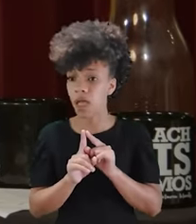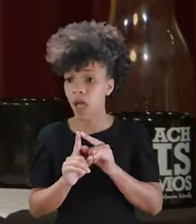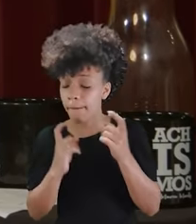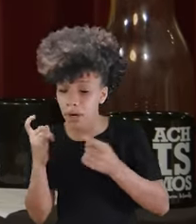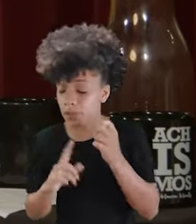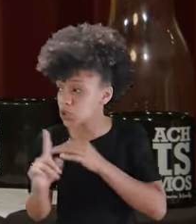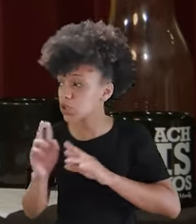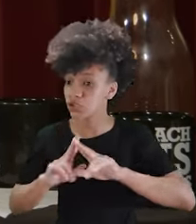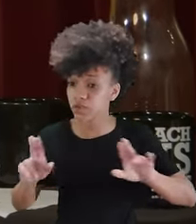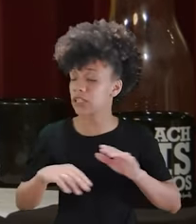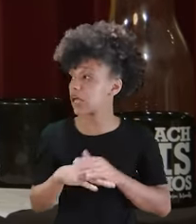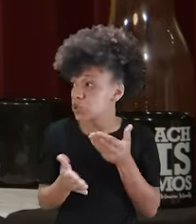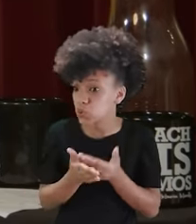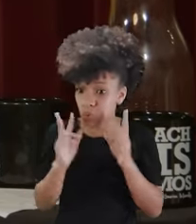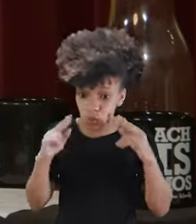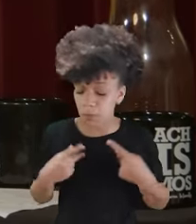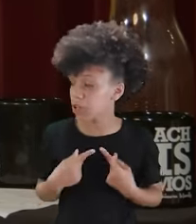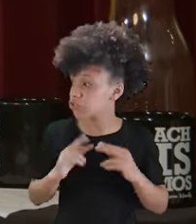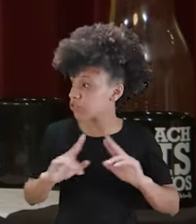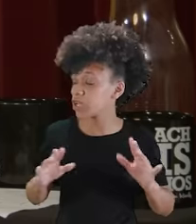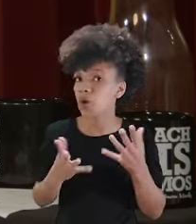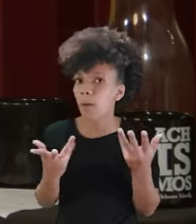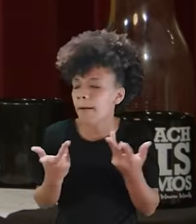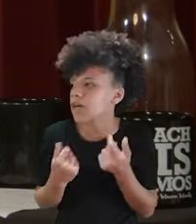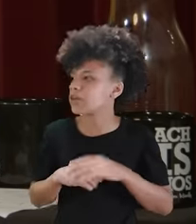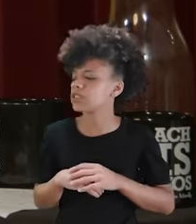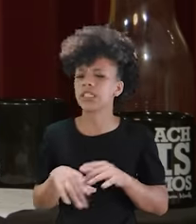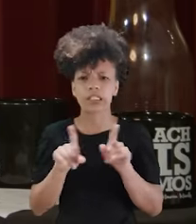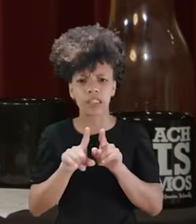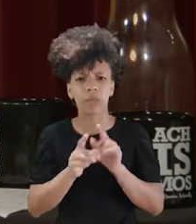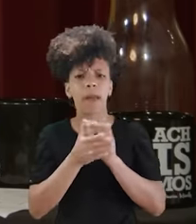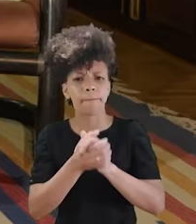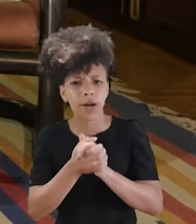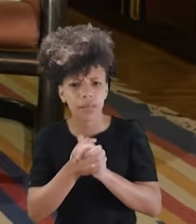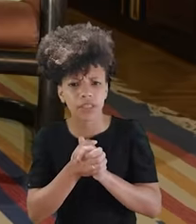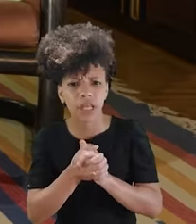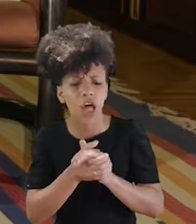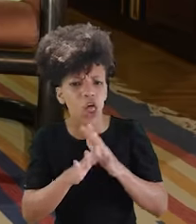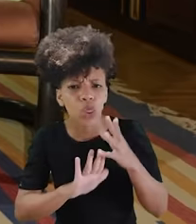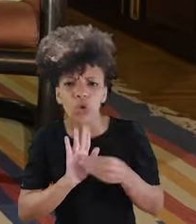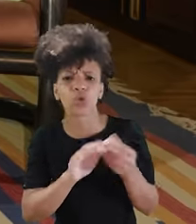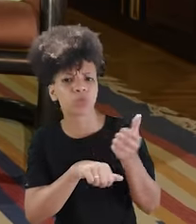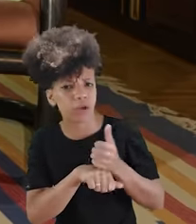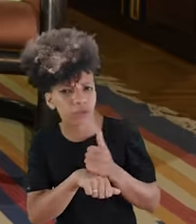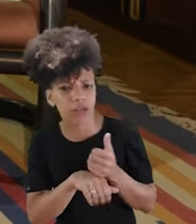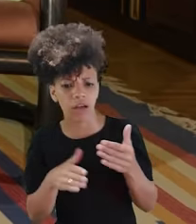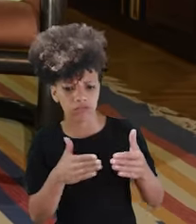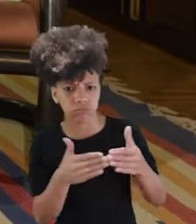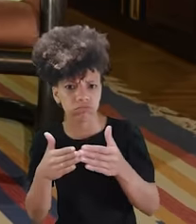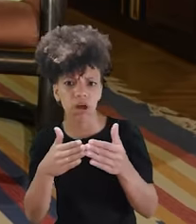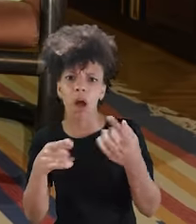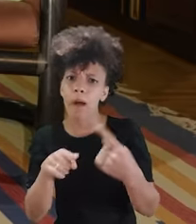todos os profissionais dessa área porque cara é da mesma forma que eu já entrevistei aqui caminhoneiros